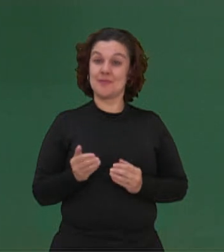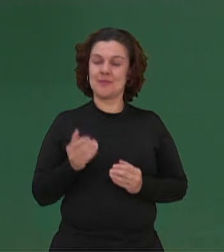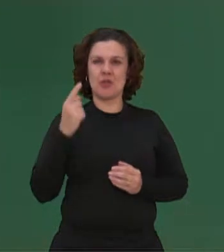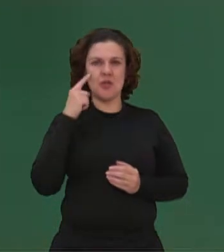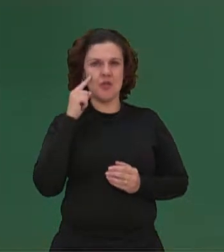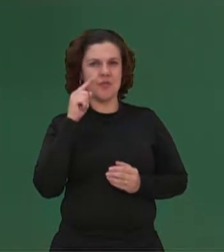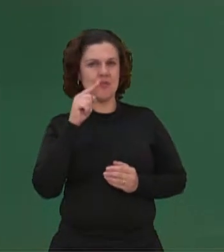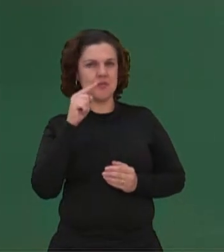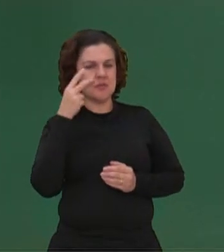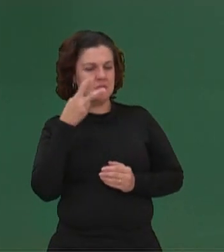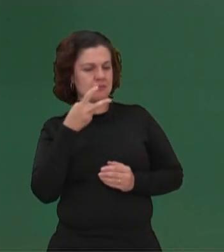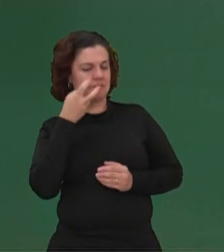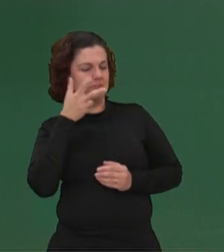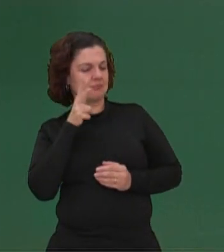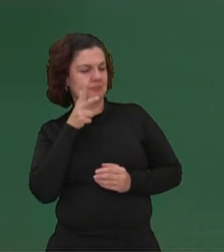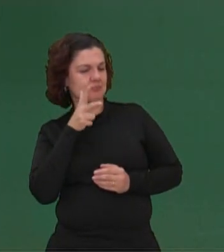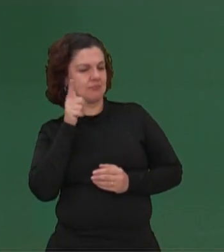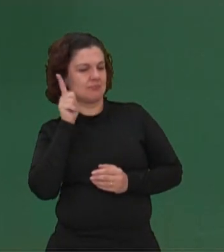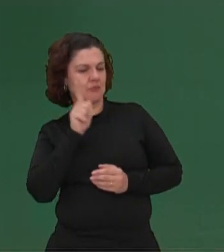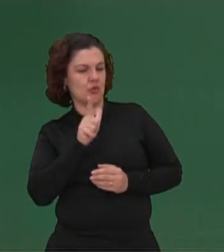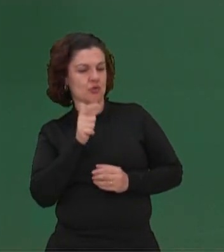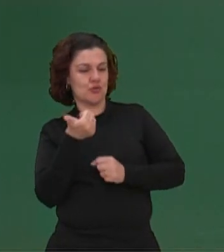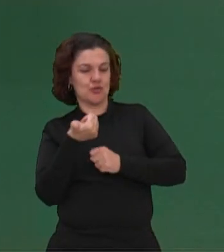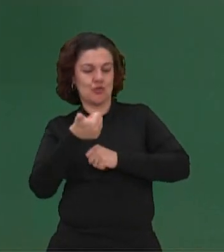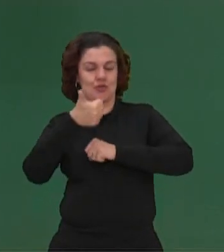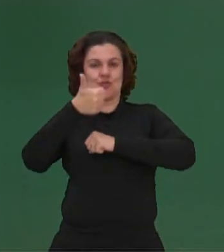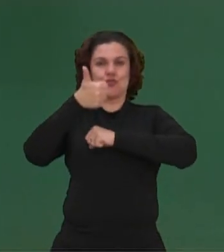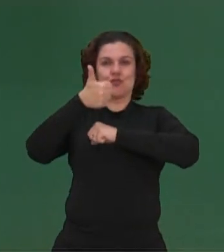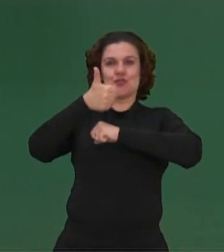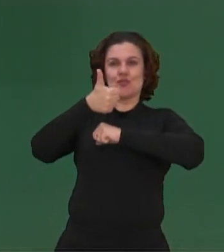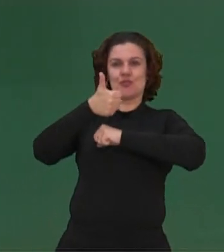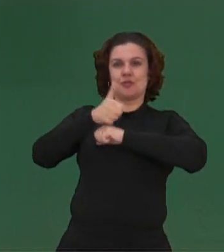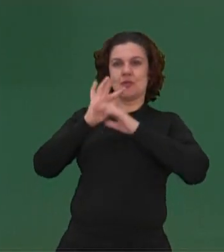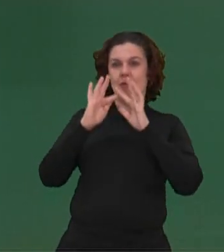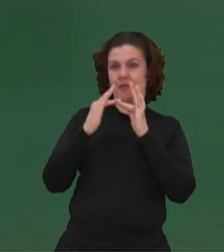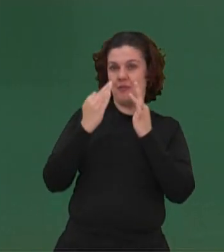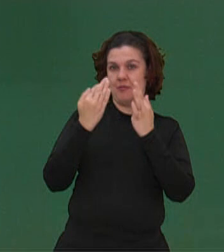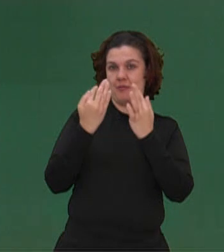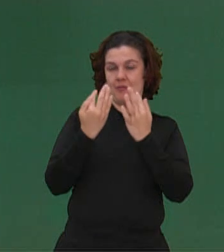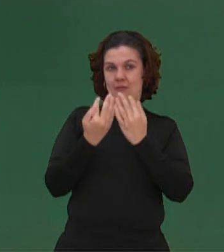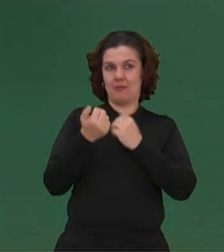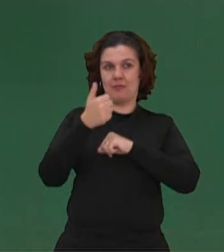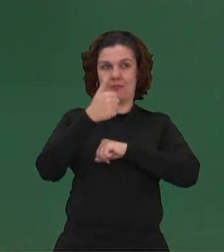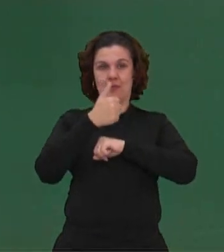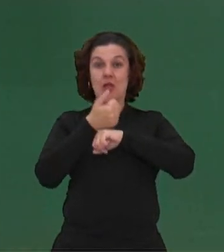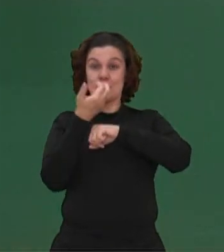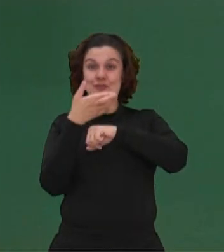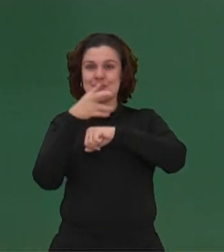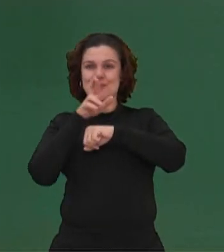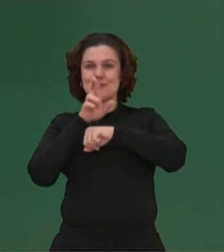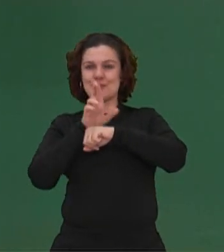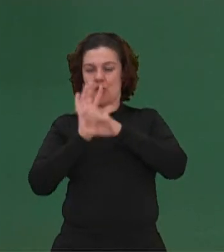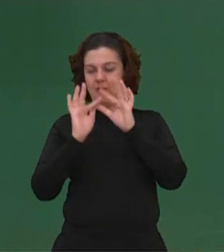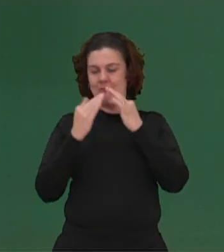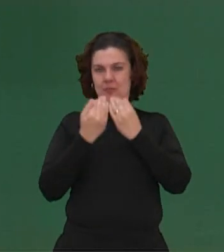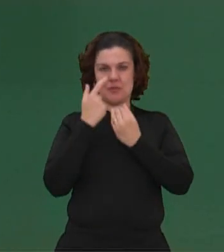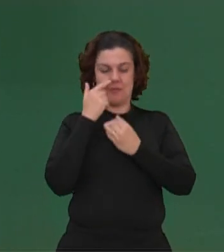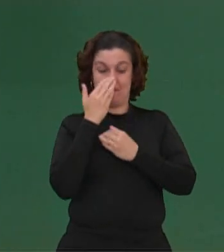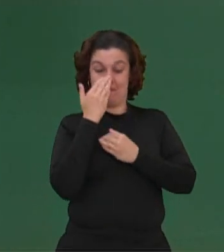Você consegue observar então o chefe de família, que na sociedade açucareira é o senhor de engenho, à